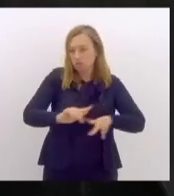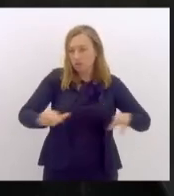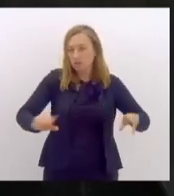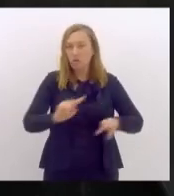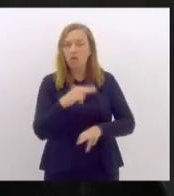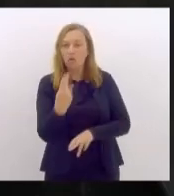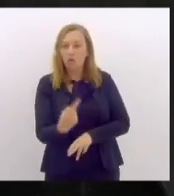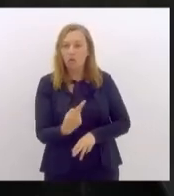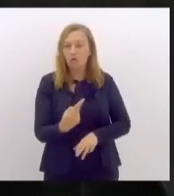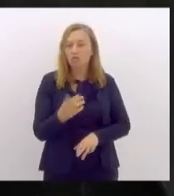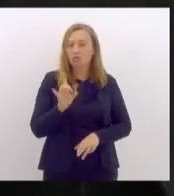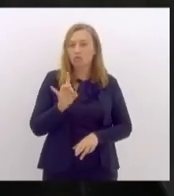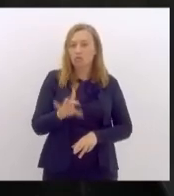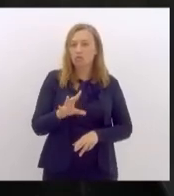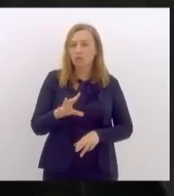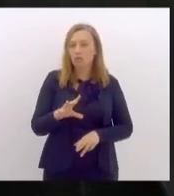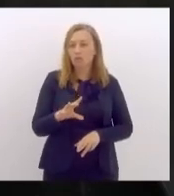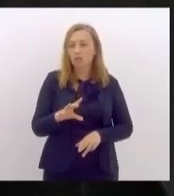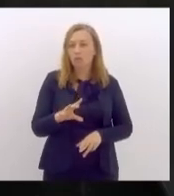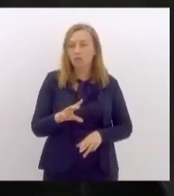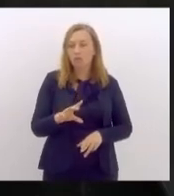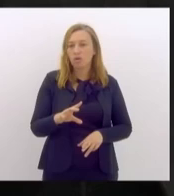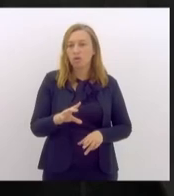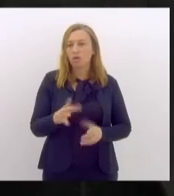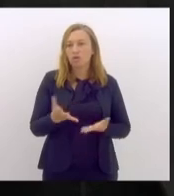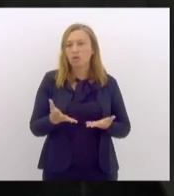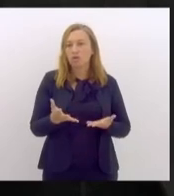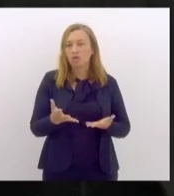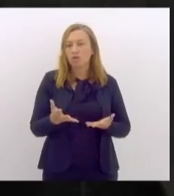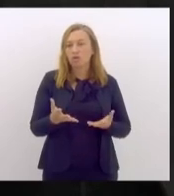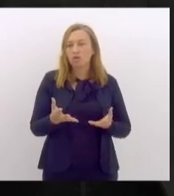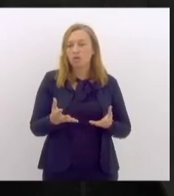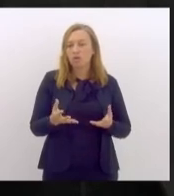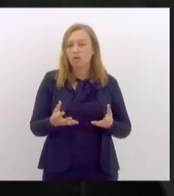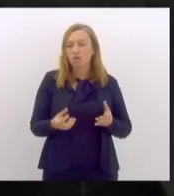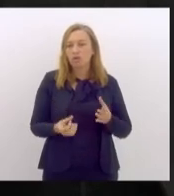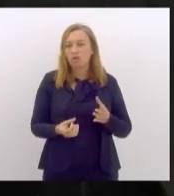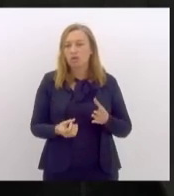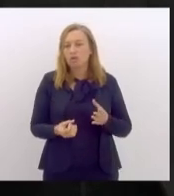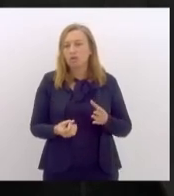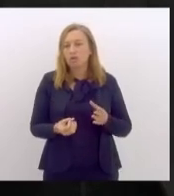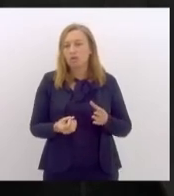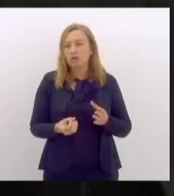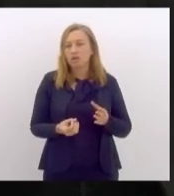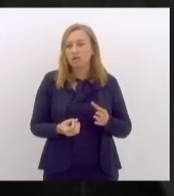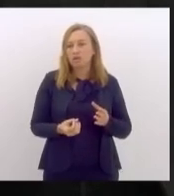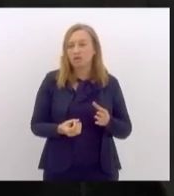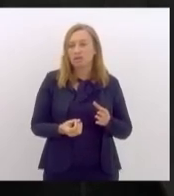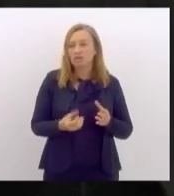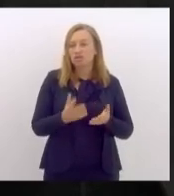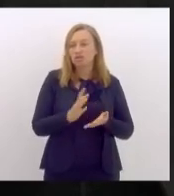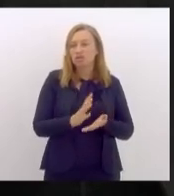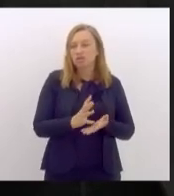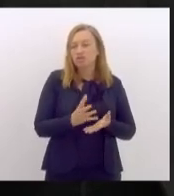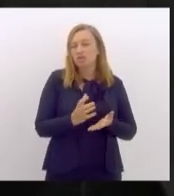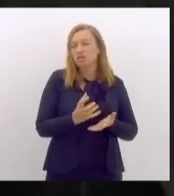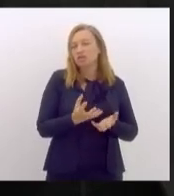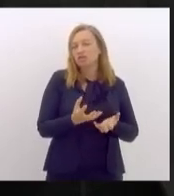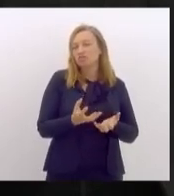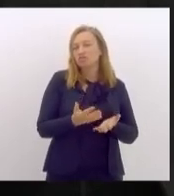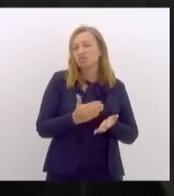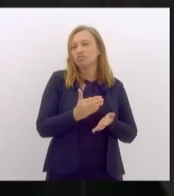se vivemos sobre um signo da globalização que tenta formatar corpos formatar filosofias de vida